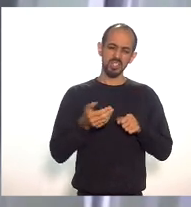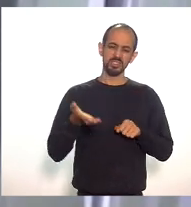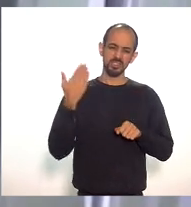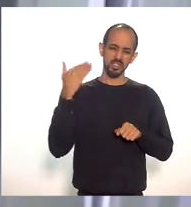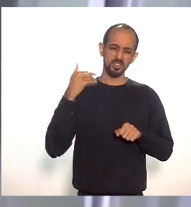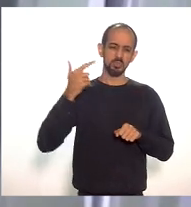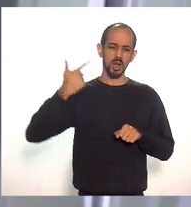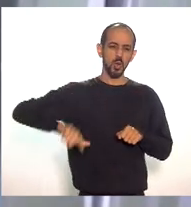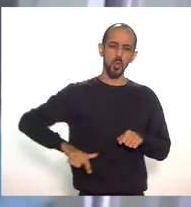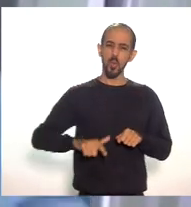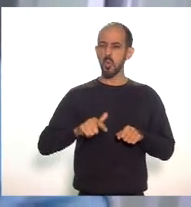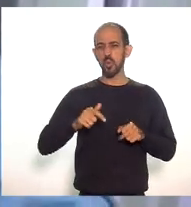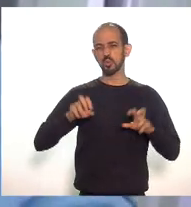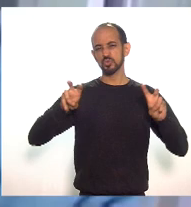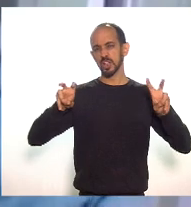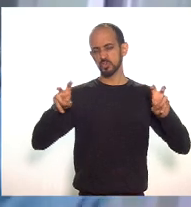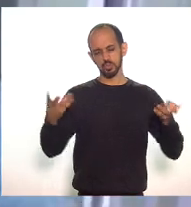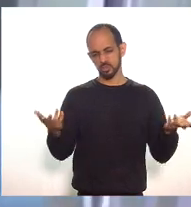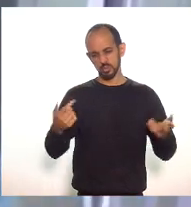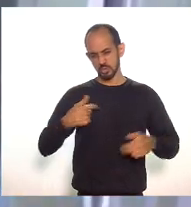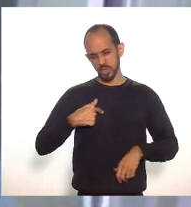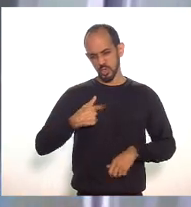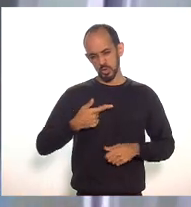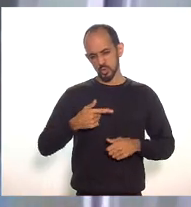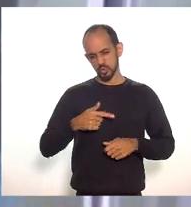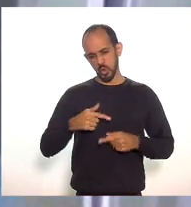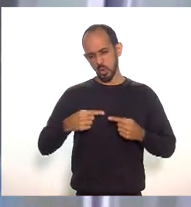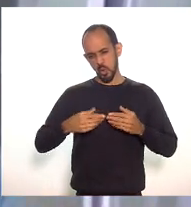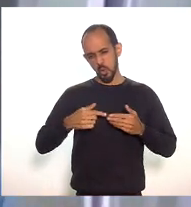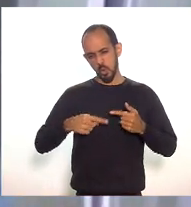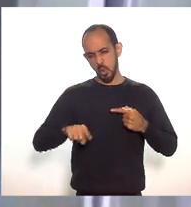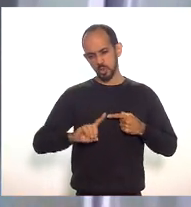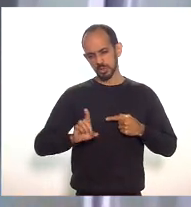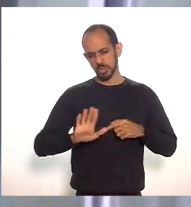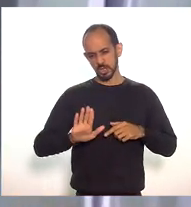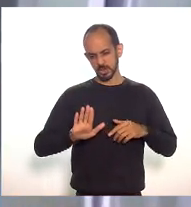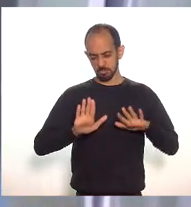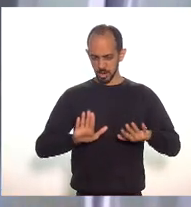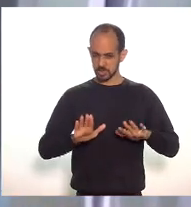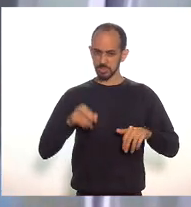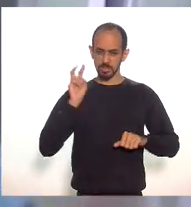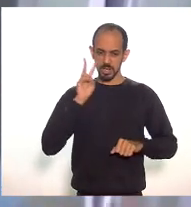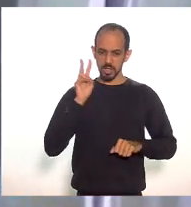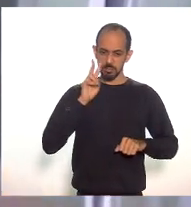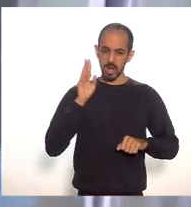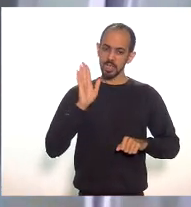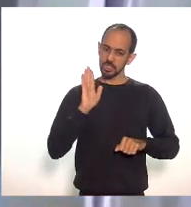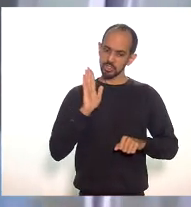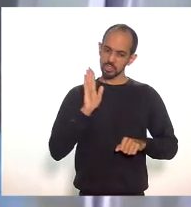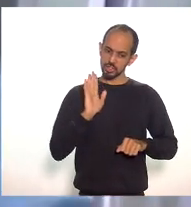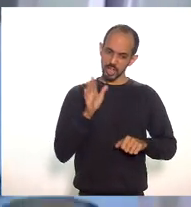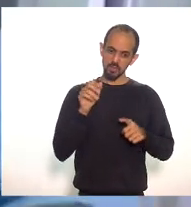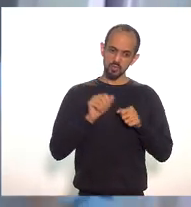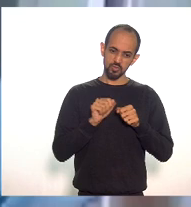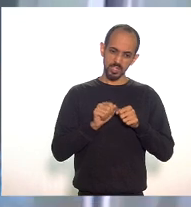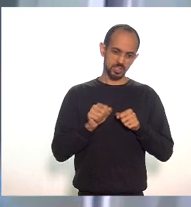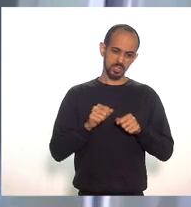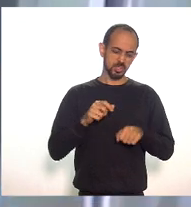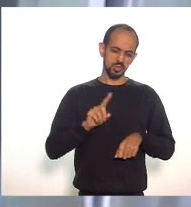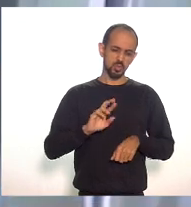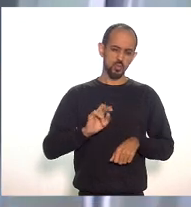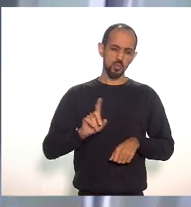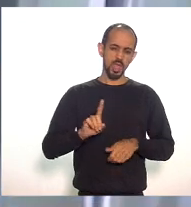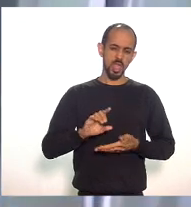momentos para outros itens eu não sou própria mediação proposta mas só lembrar né que o de fato lá nenhuma